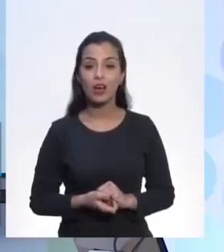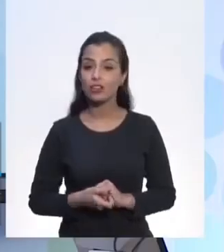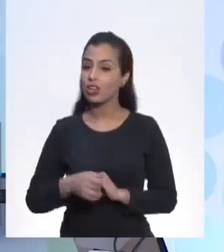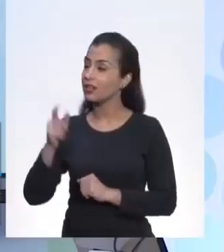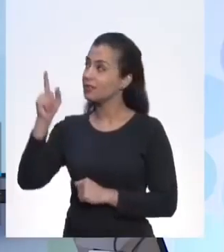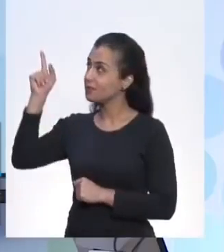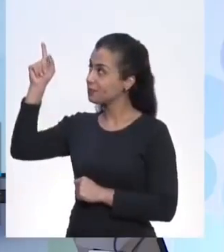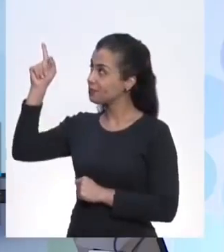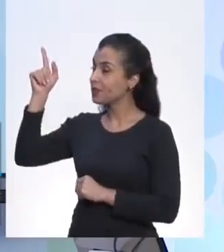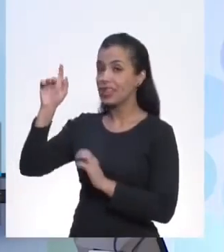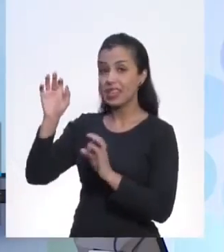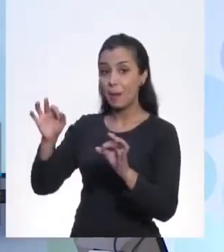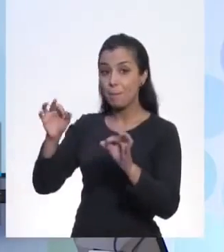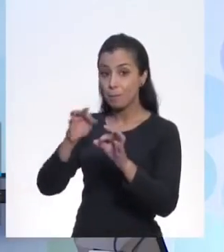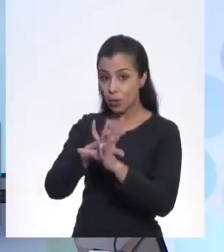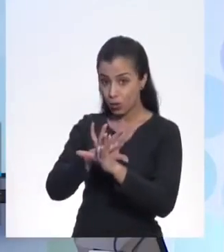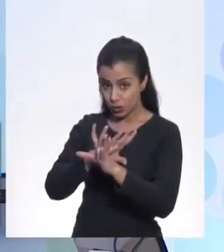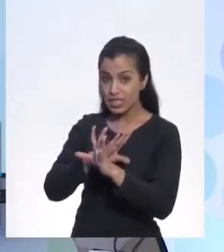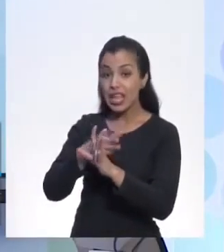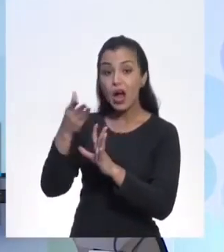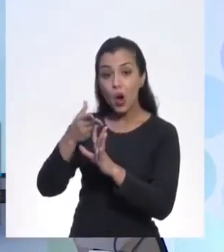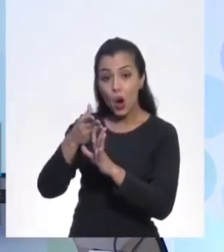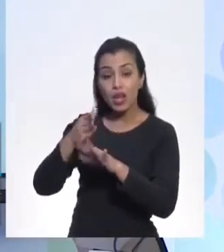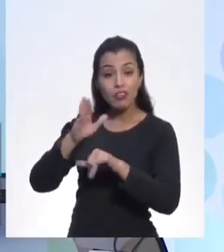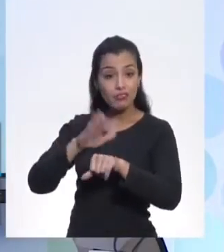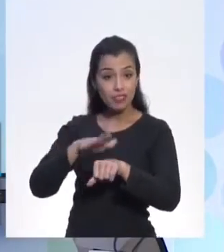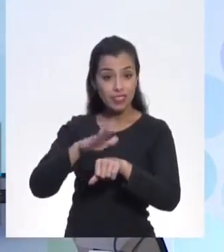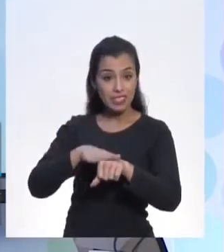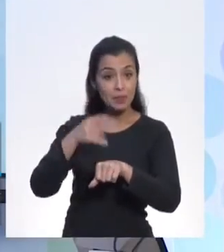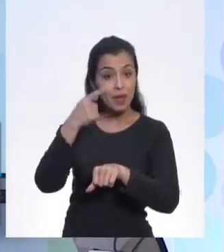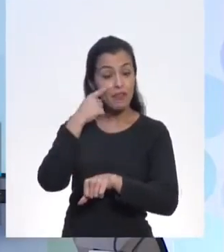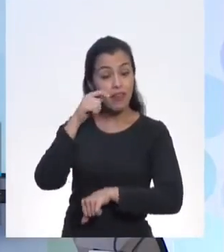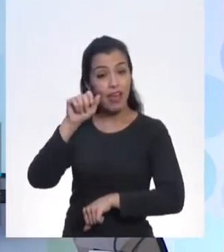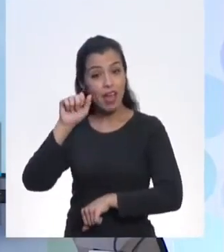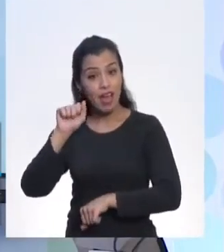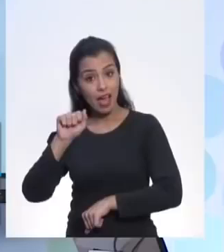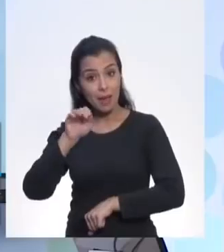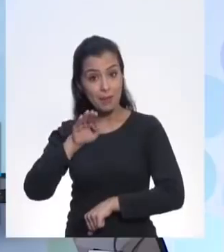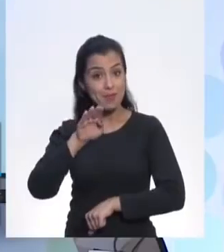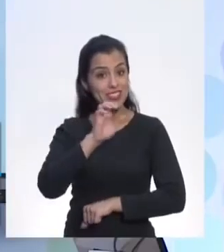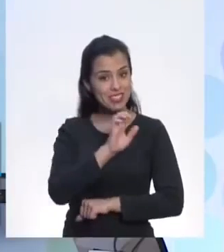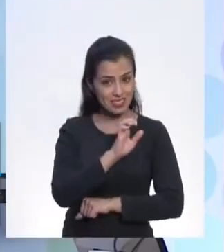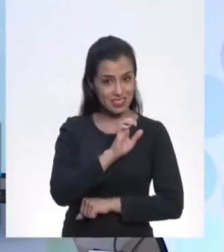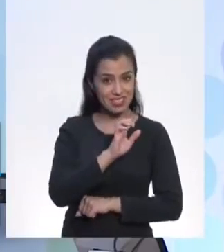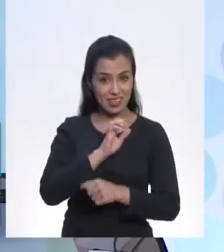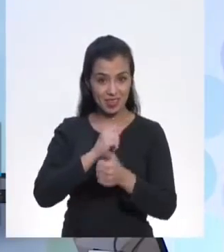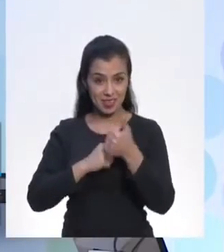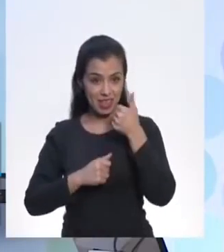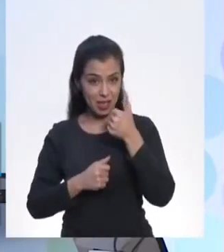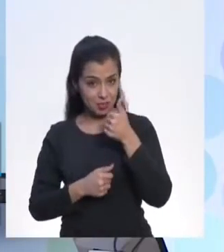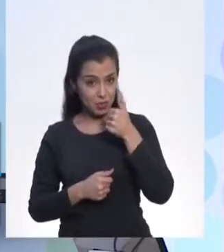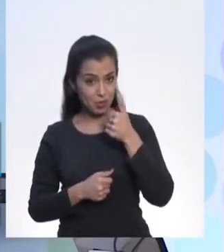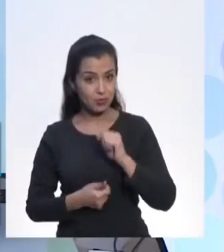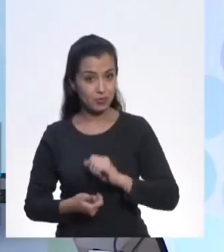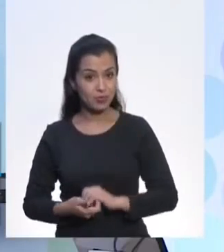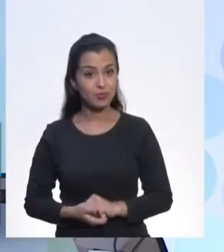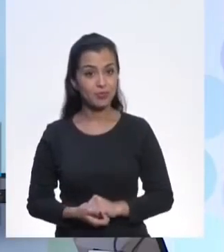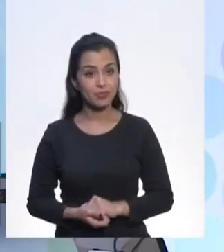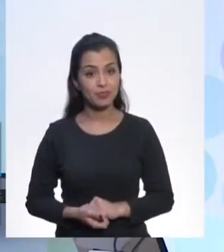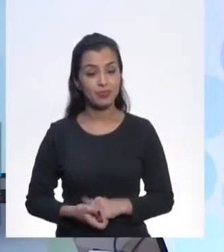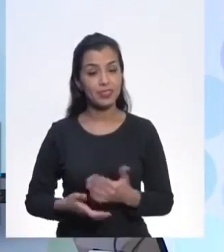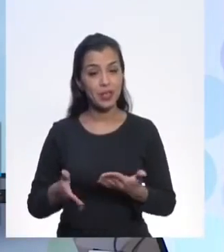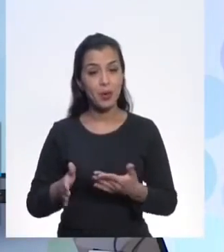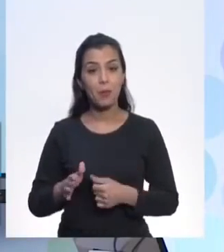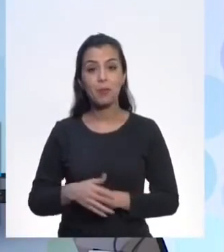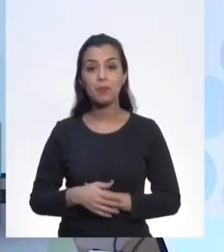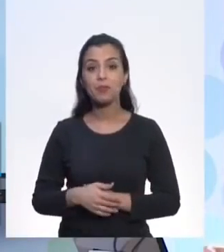aqui em cima, então vamos lá, pegar o A, o B e o C. O A é quem acompanha o x ao quadrado, portanto,